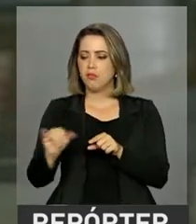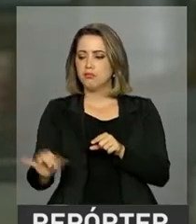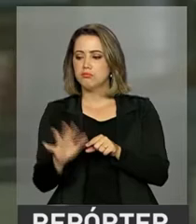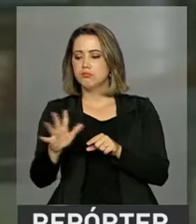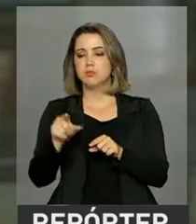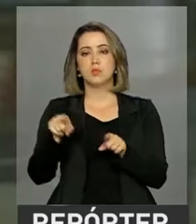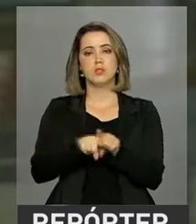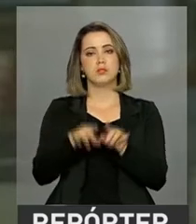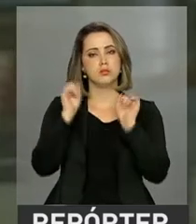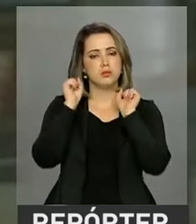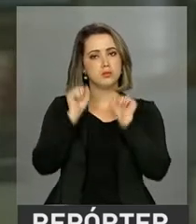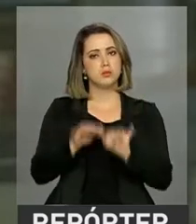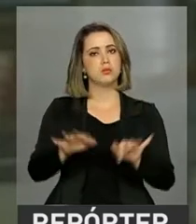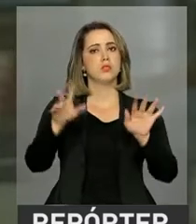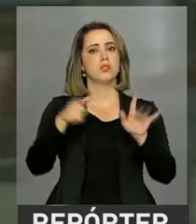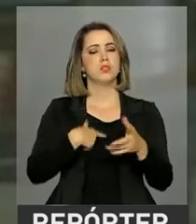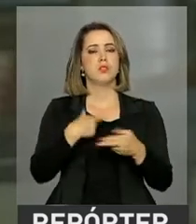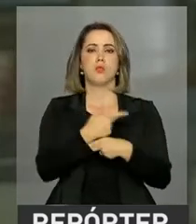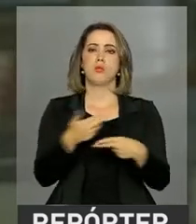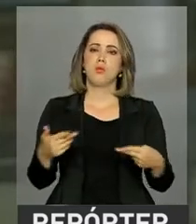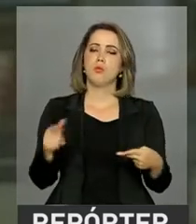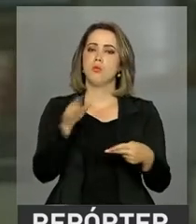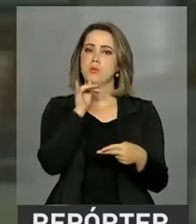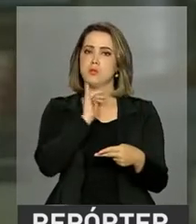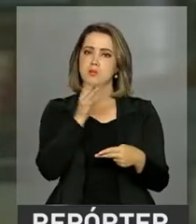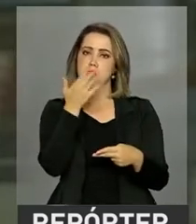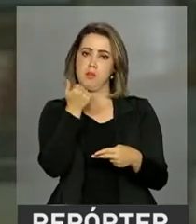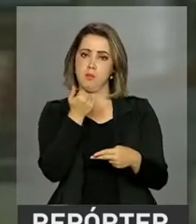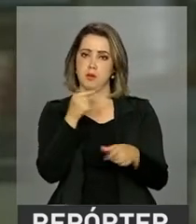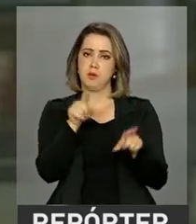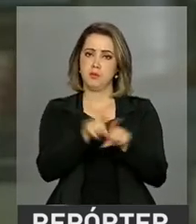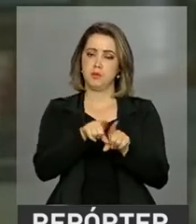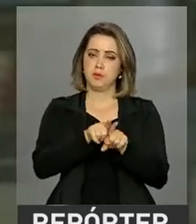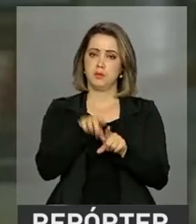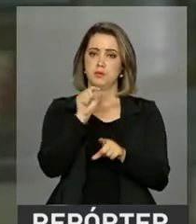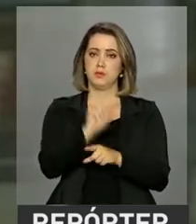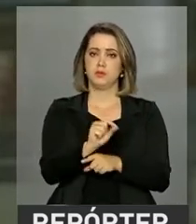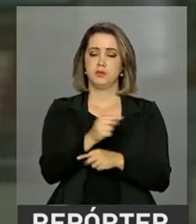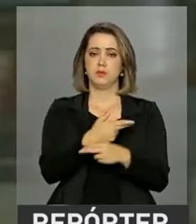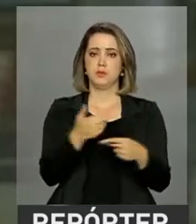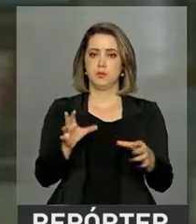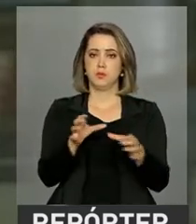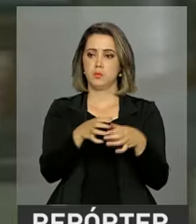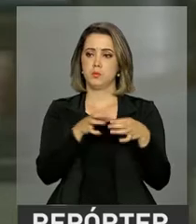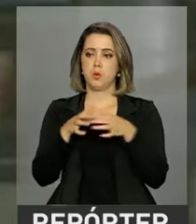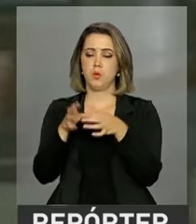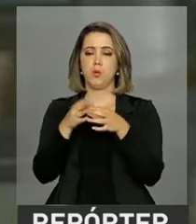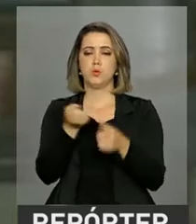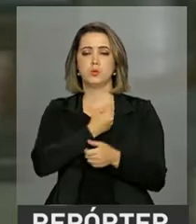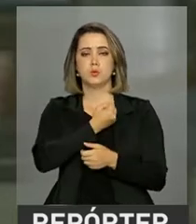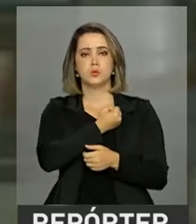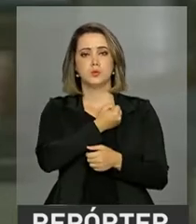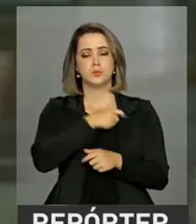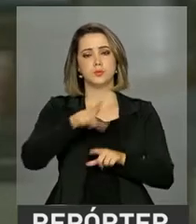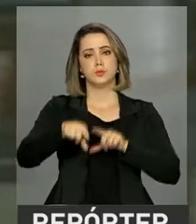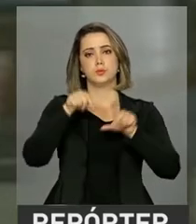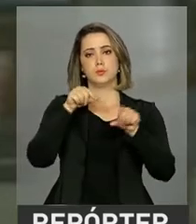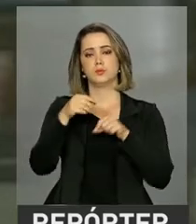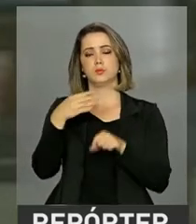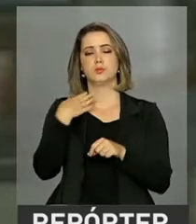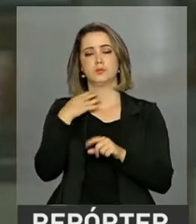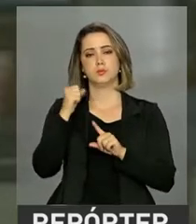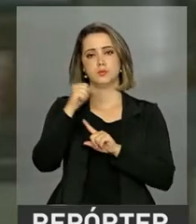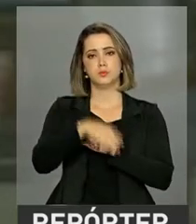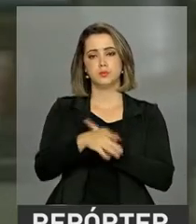incluindo produtos como por exemplo alimentos e também o conjunto de indicadores coletados pelo banco central